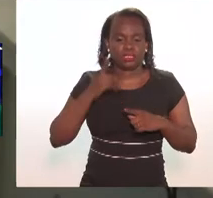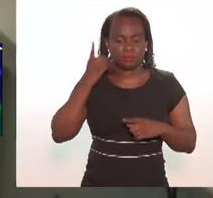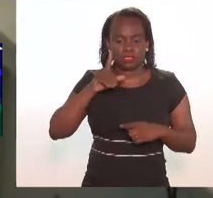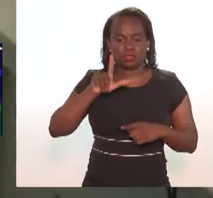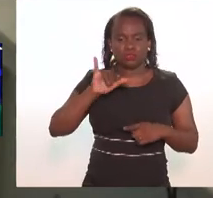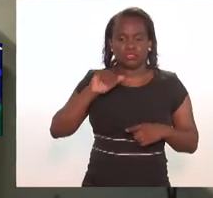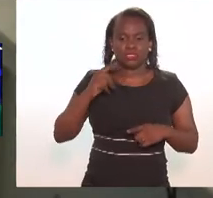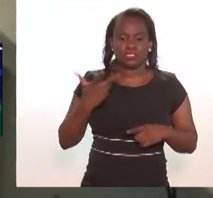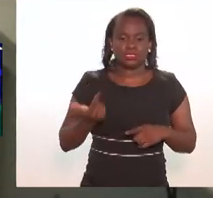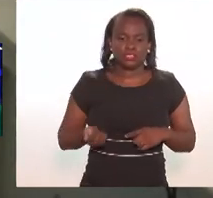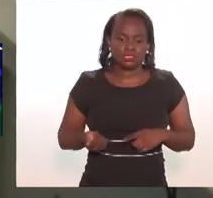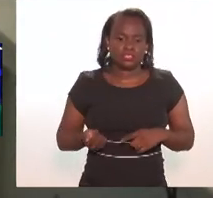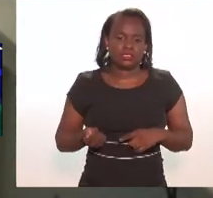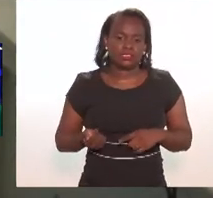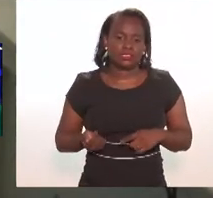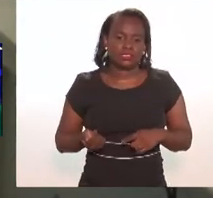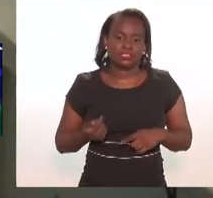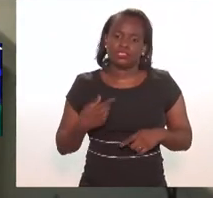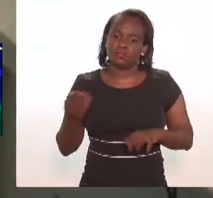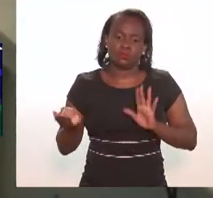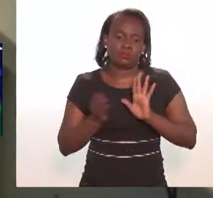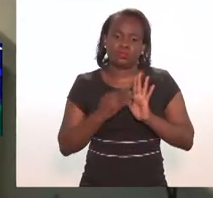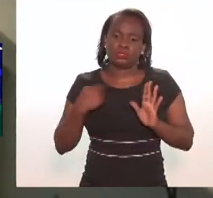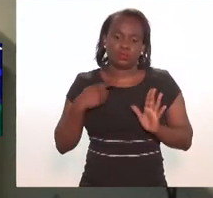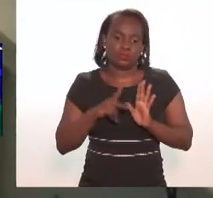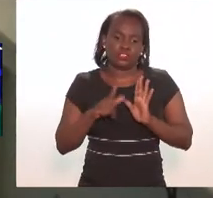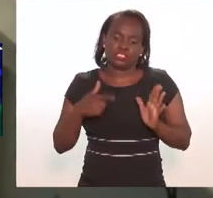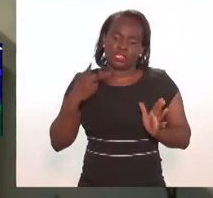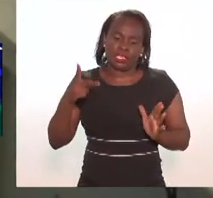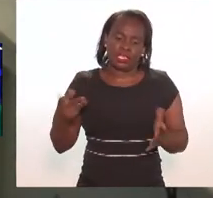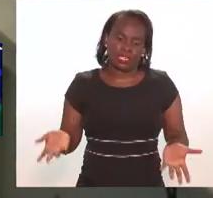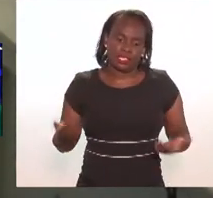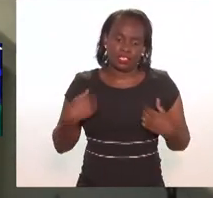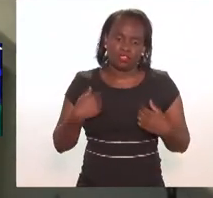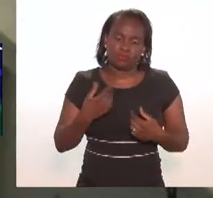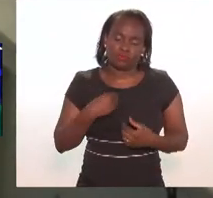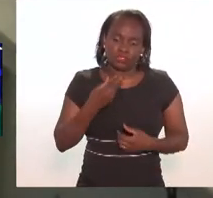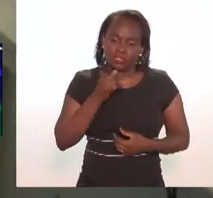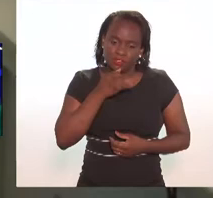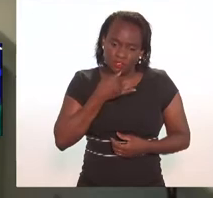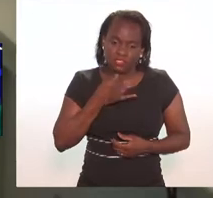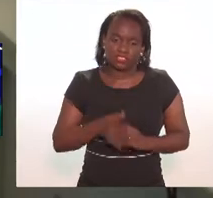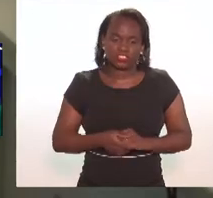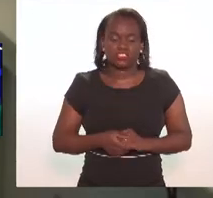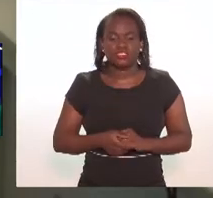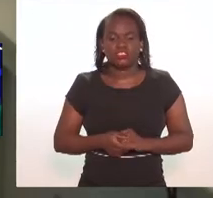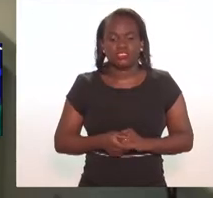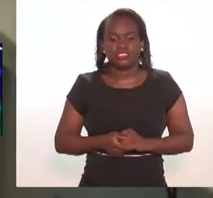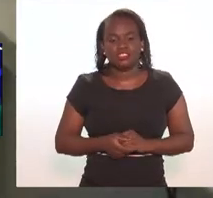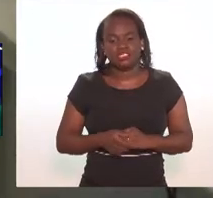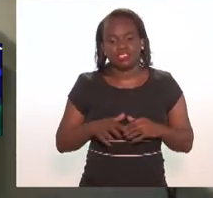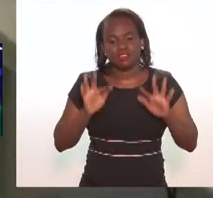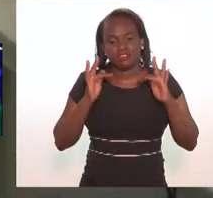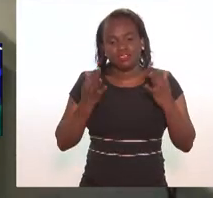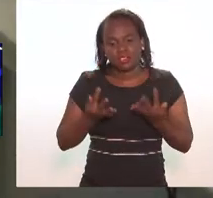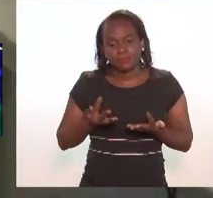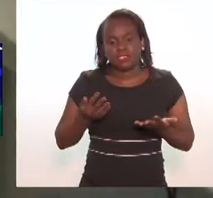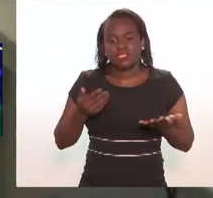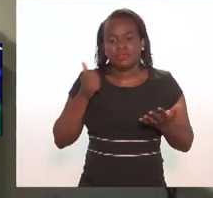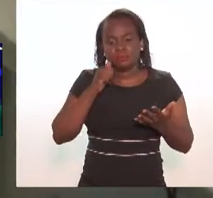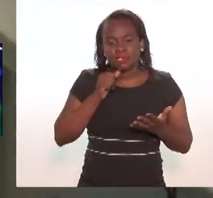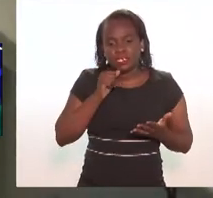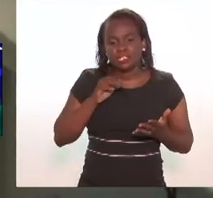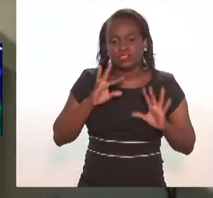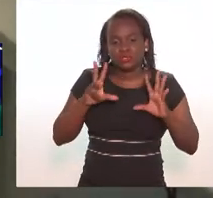Lucinha não me botou nesse projeto dela. Até eu fiquei até muito triste que a minha família materna toda